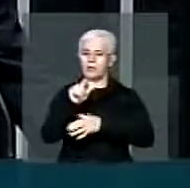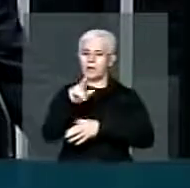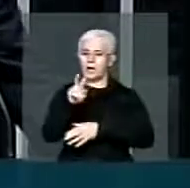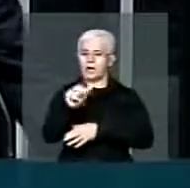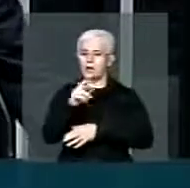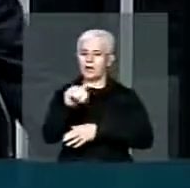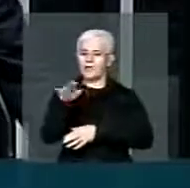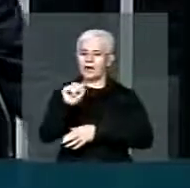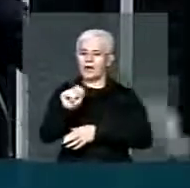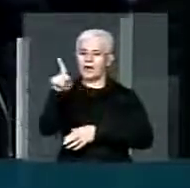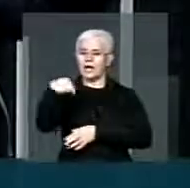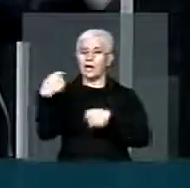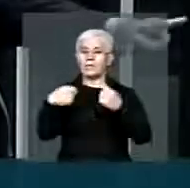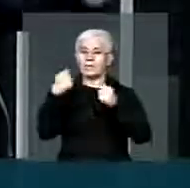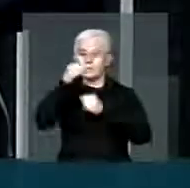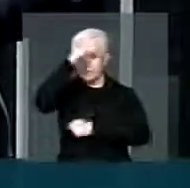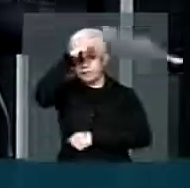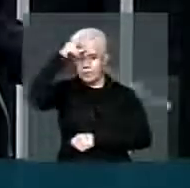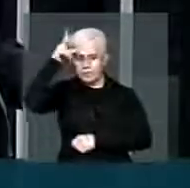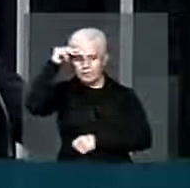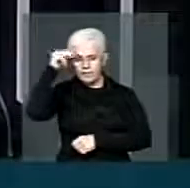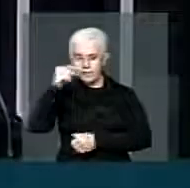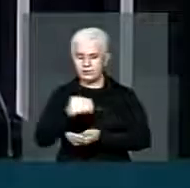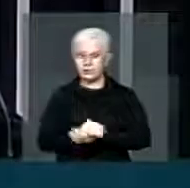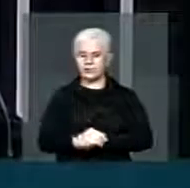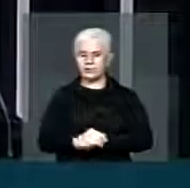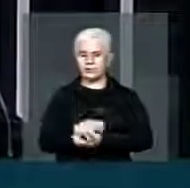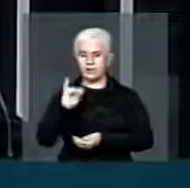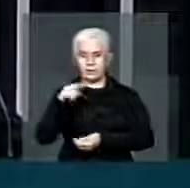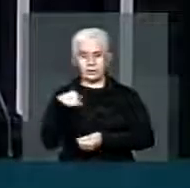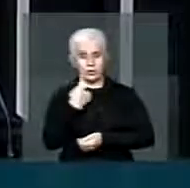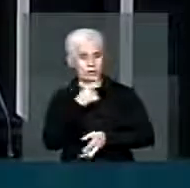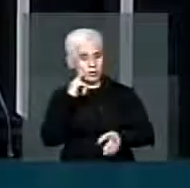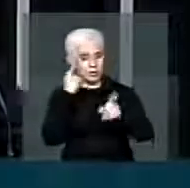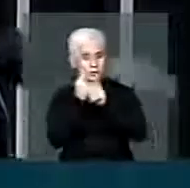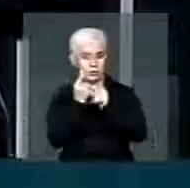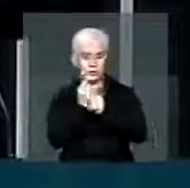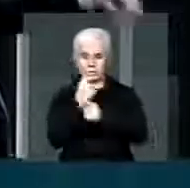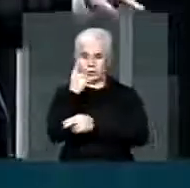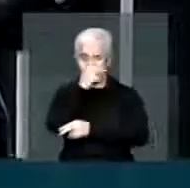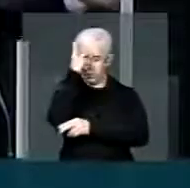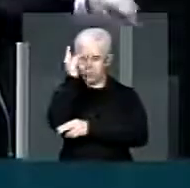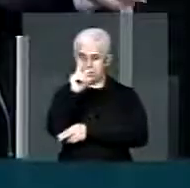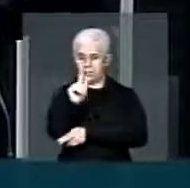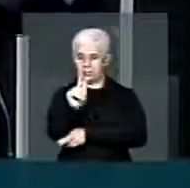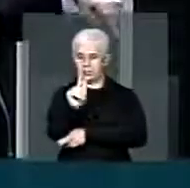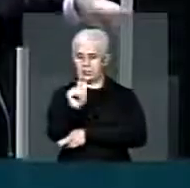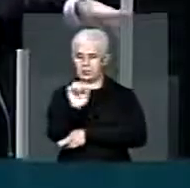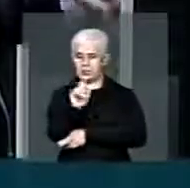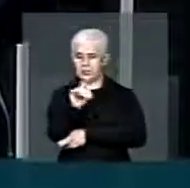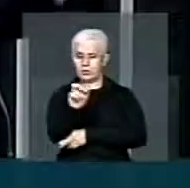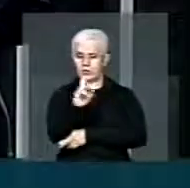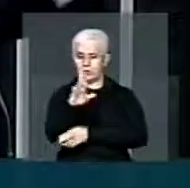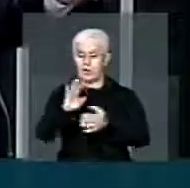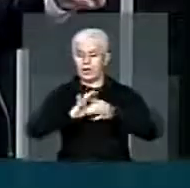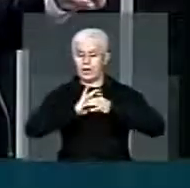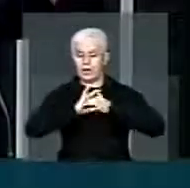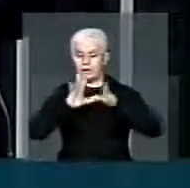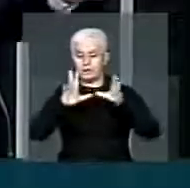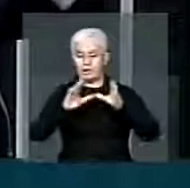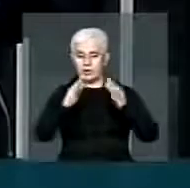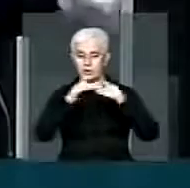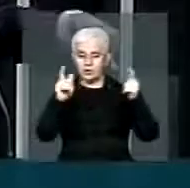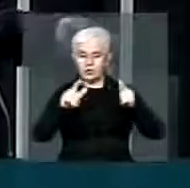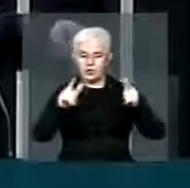prefeito. E se nós identificarmos que um gestor permita que o estabelecimento funcione fora das